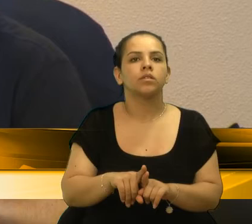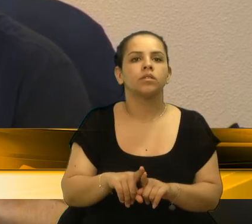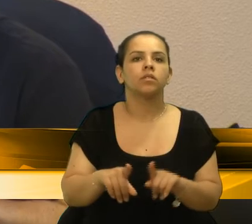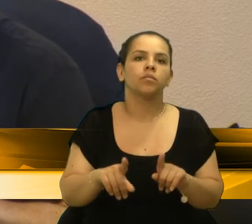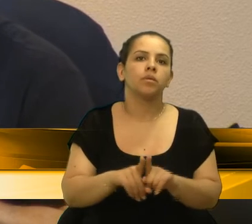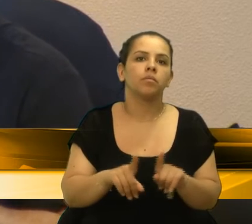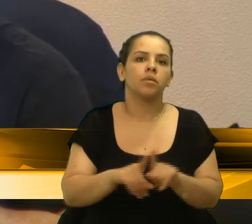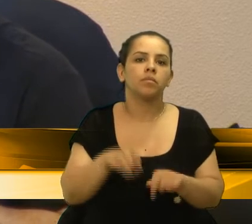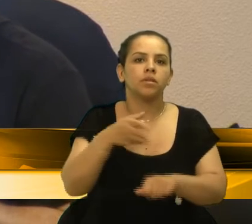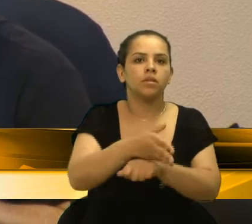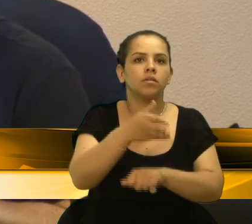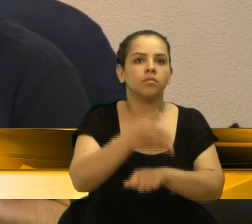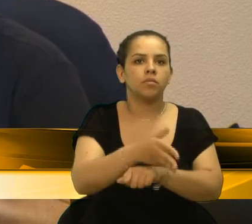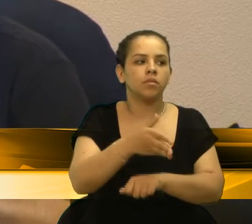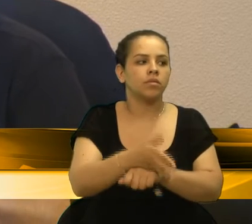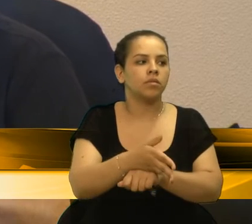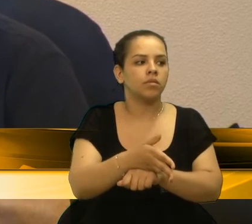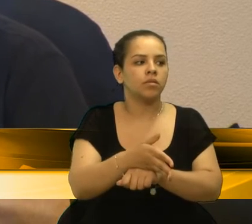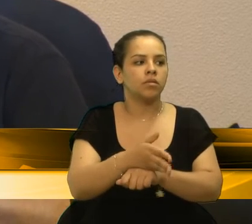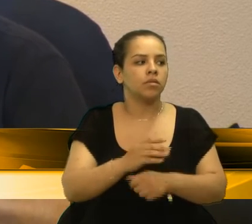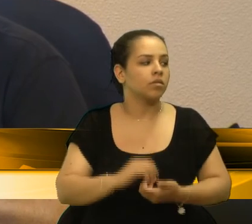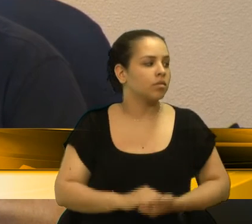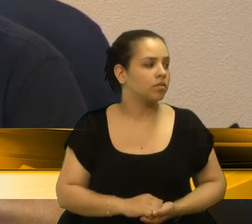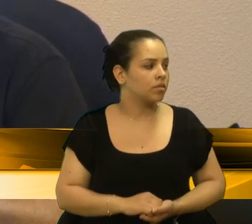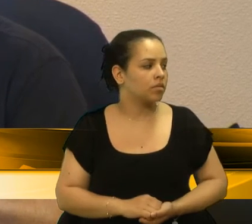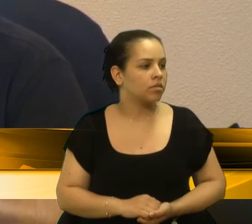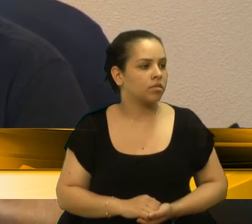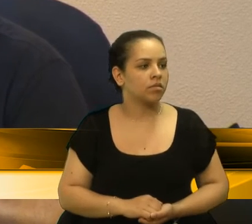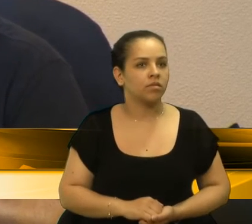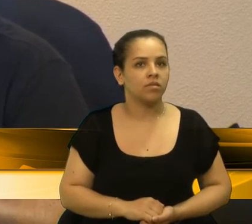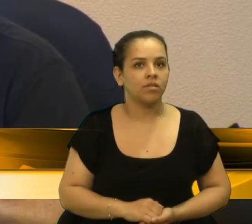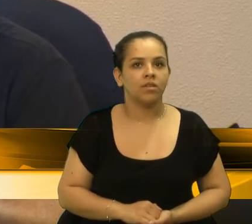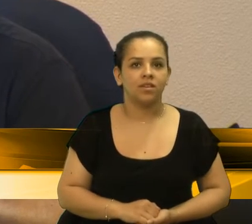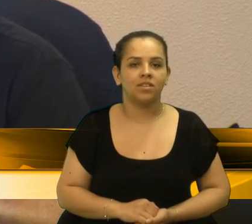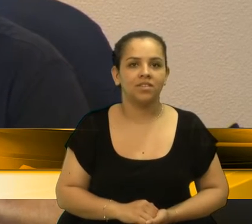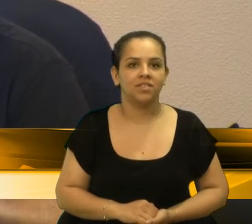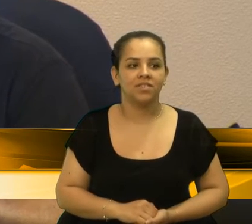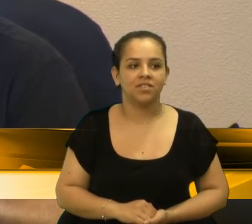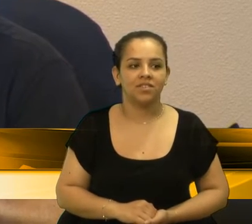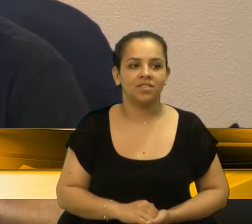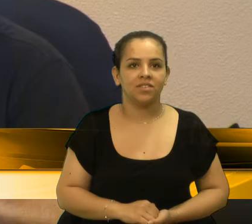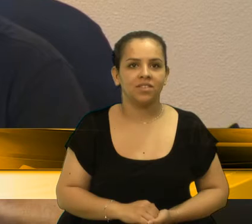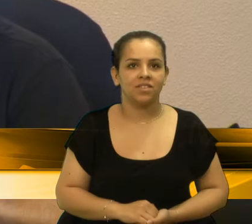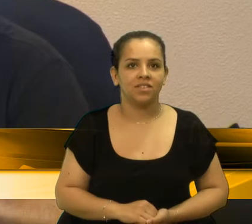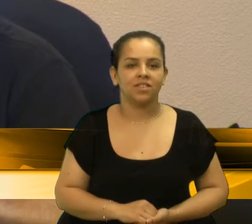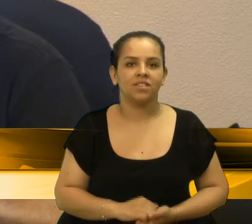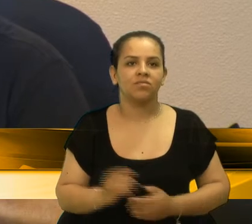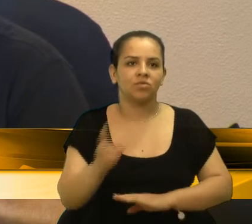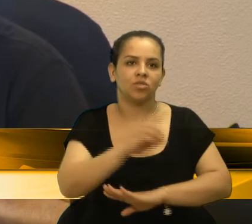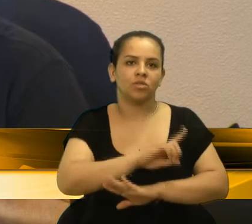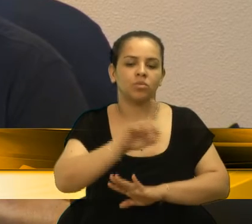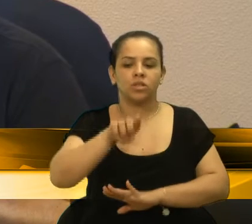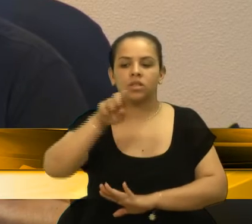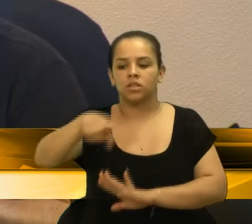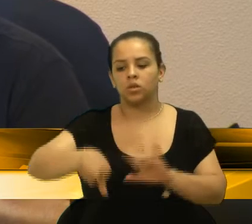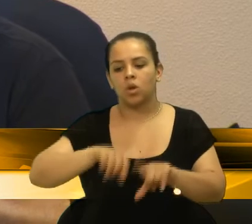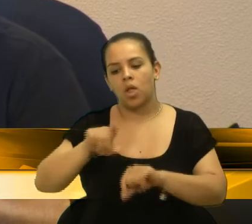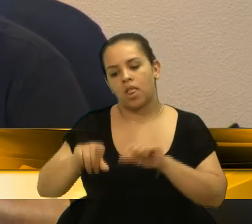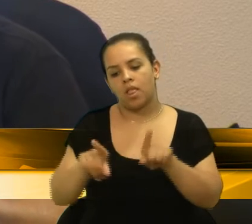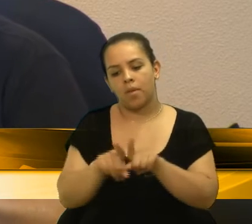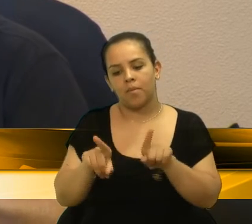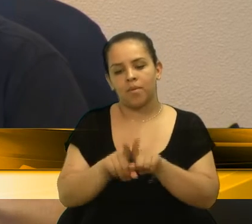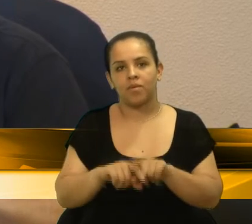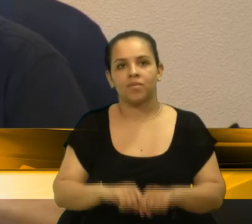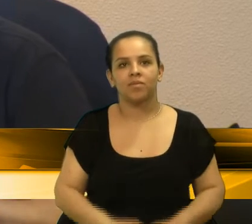como para comparecer para seu depoimento na data acima mencionada, 9 de dezembro de 2019, às 9 horas, ou na data por ele escolhida nos termos dessa